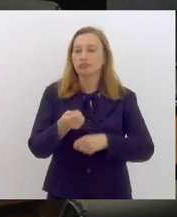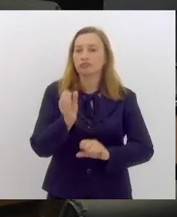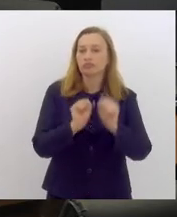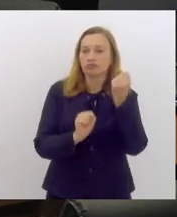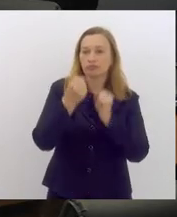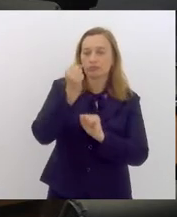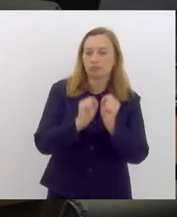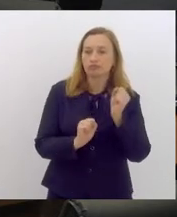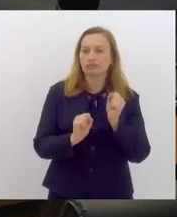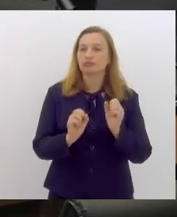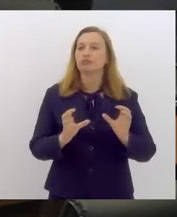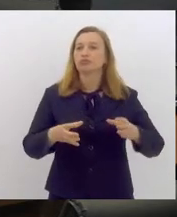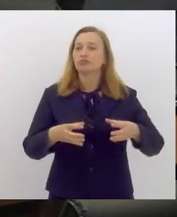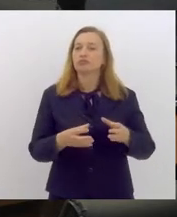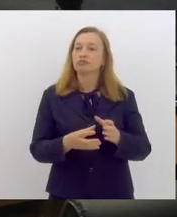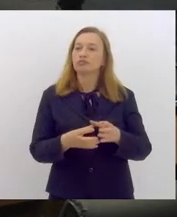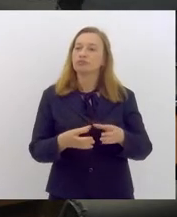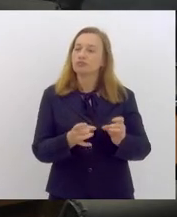Valdec Carneiro.